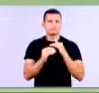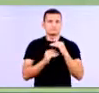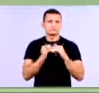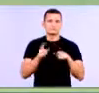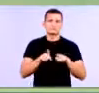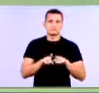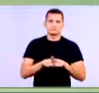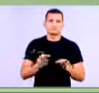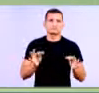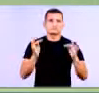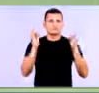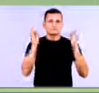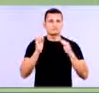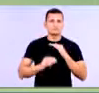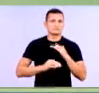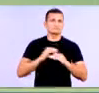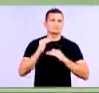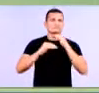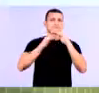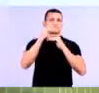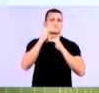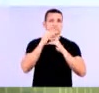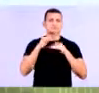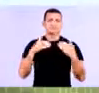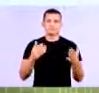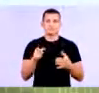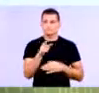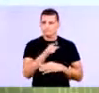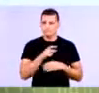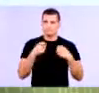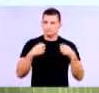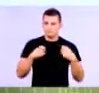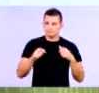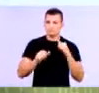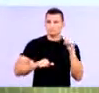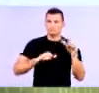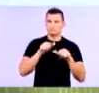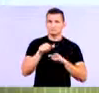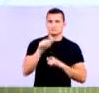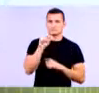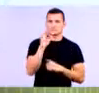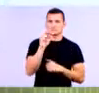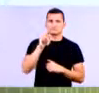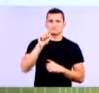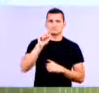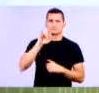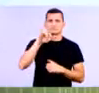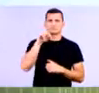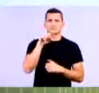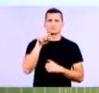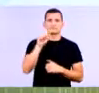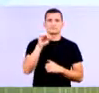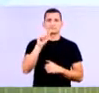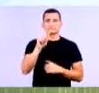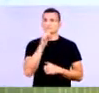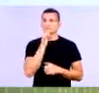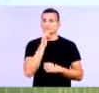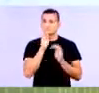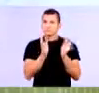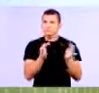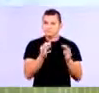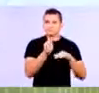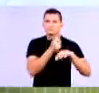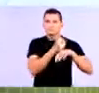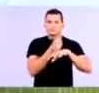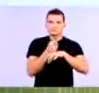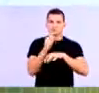tecnologias também evoluem. Logo, elas precisam ser atualizadas. Um exemplo simples. O antivírus que você